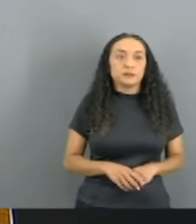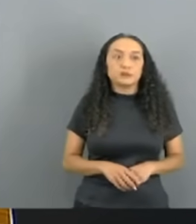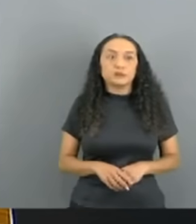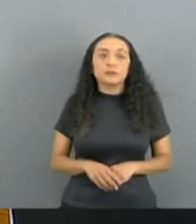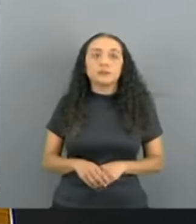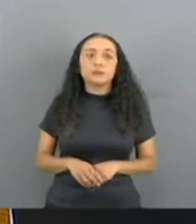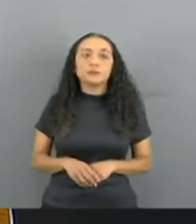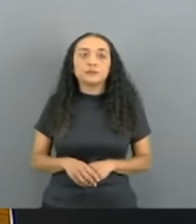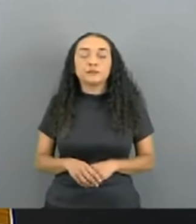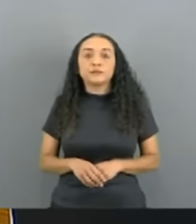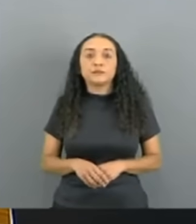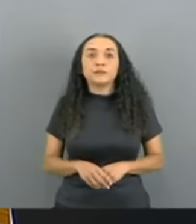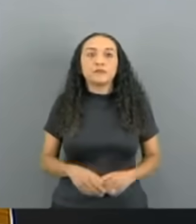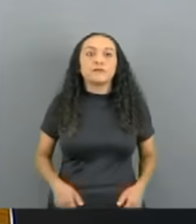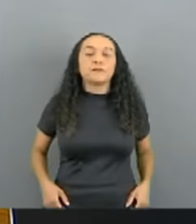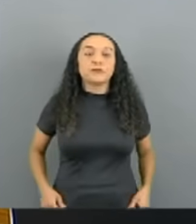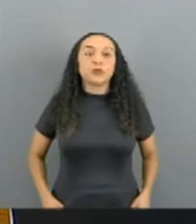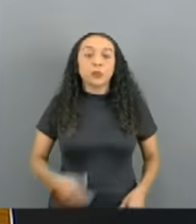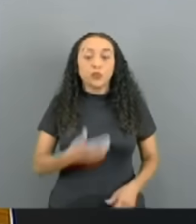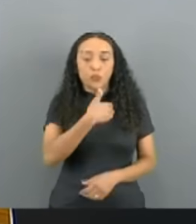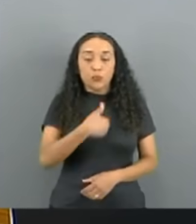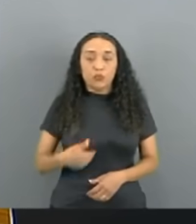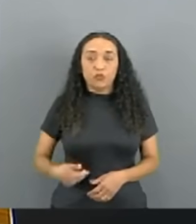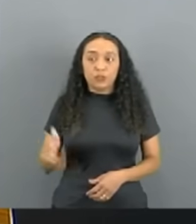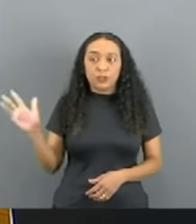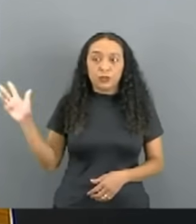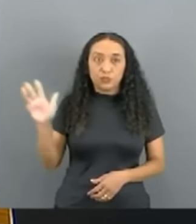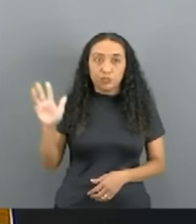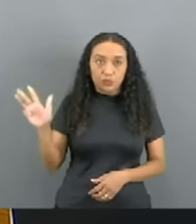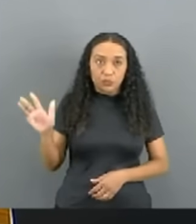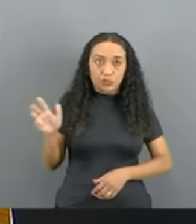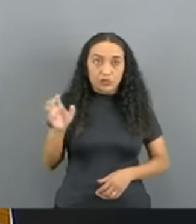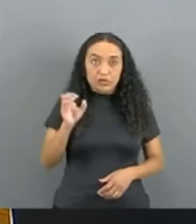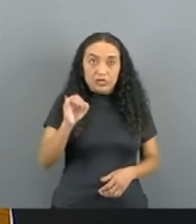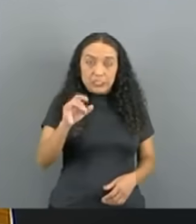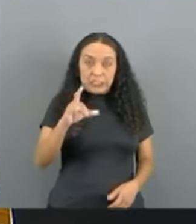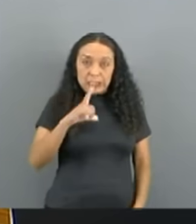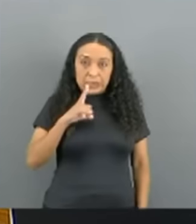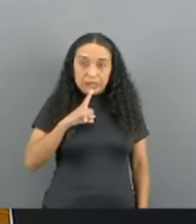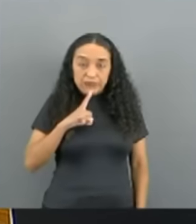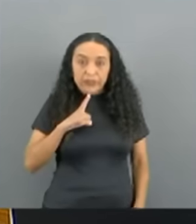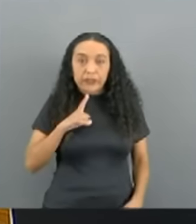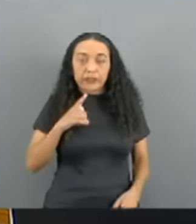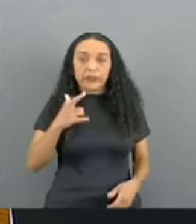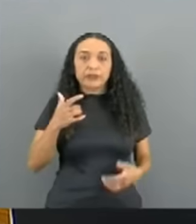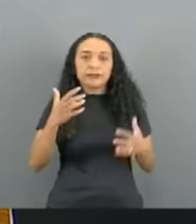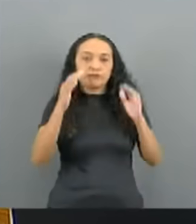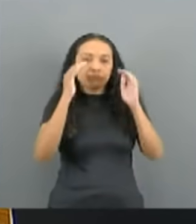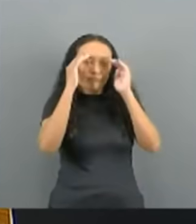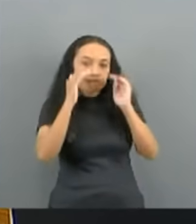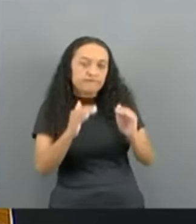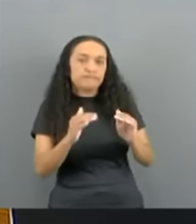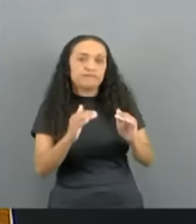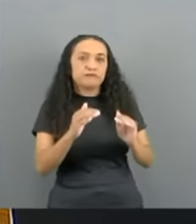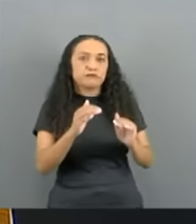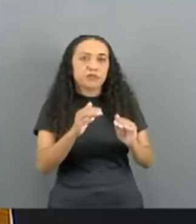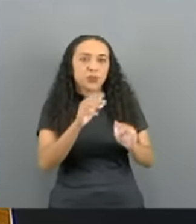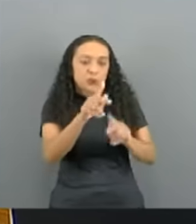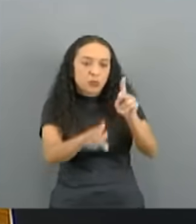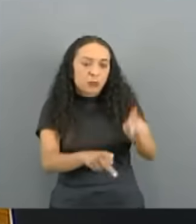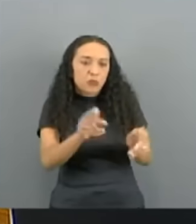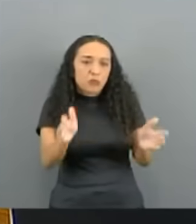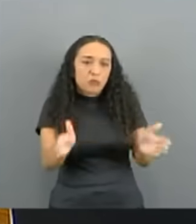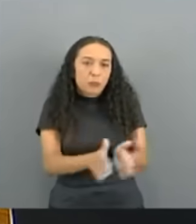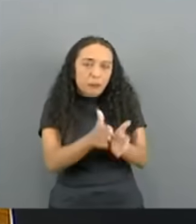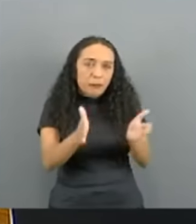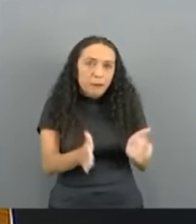que o governo Lula, se tivesse um pingo de consideração com os mais pobres e menos